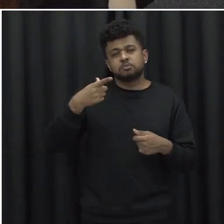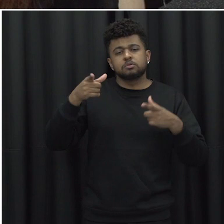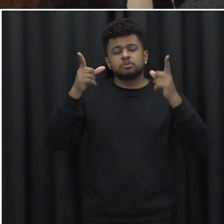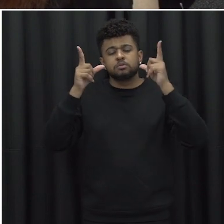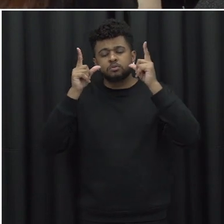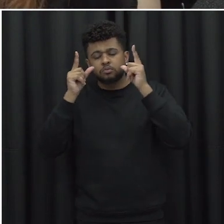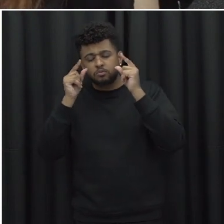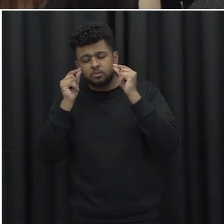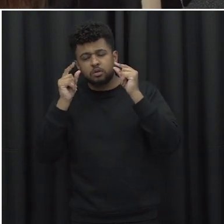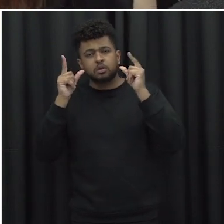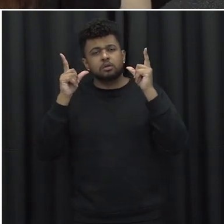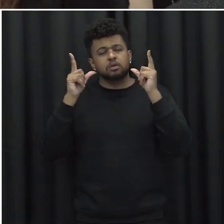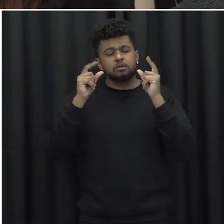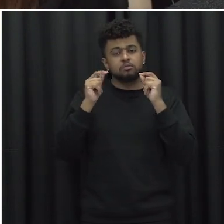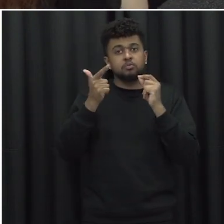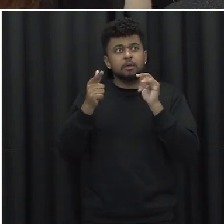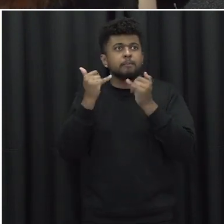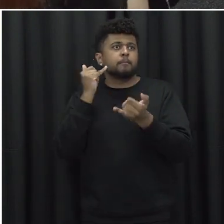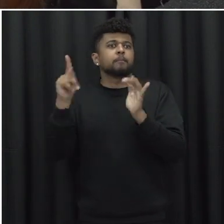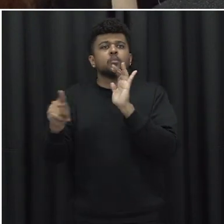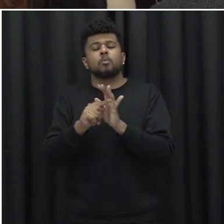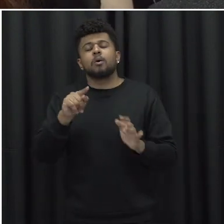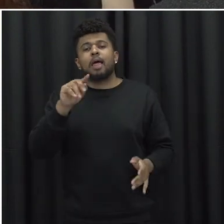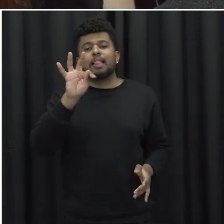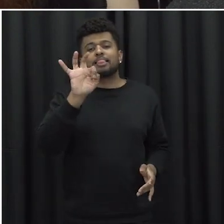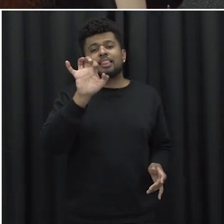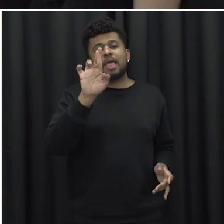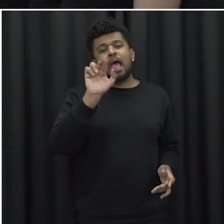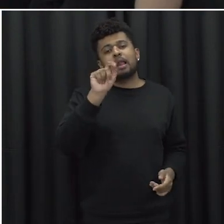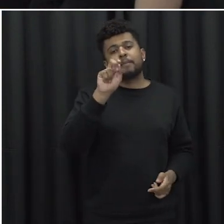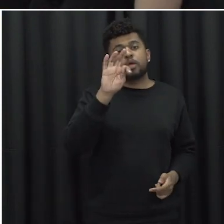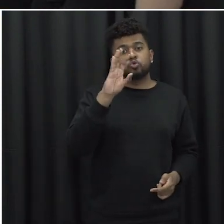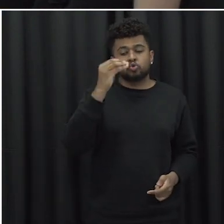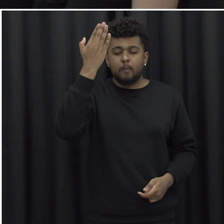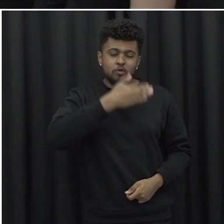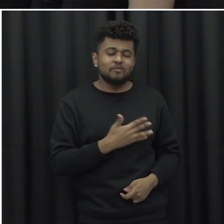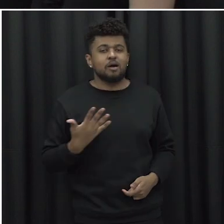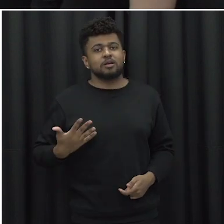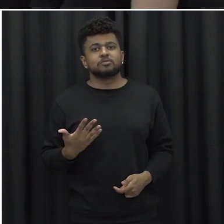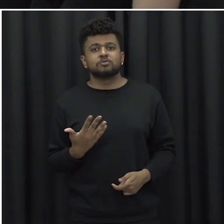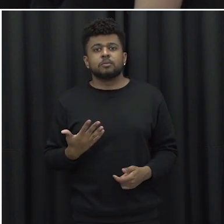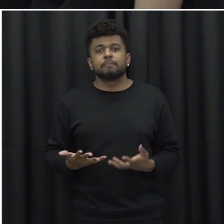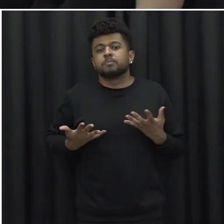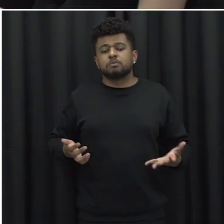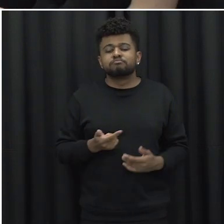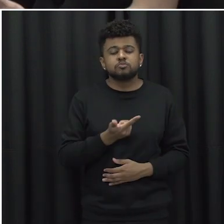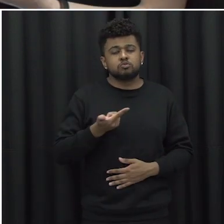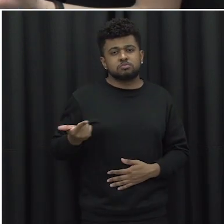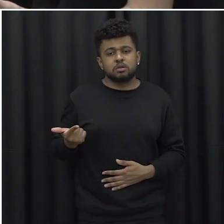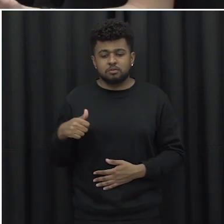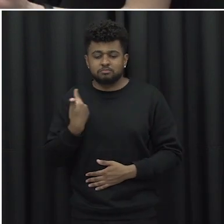sonolência maior, né, que não tem um efeito de fato terapêutico ainda comprovado, né?